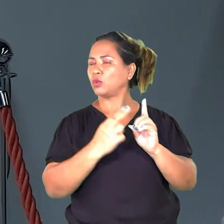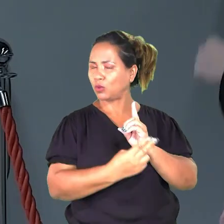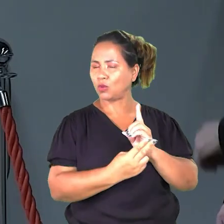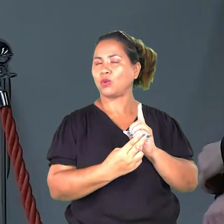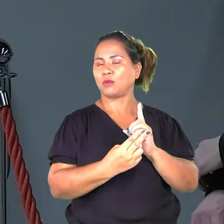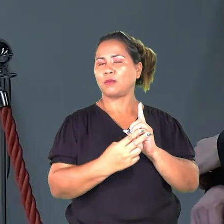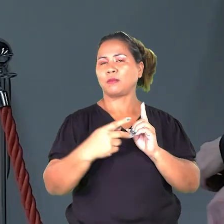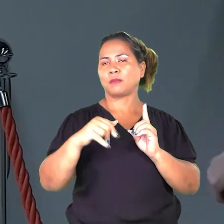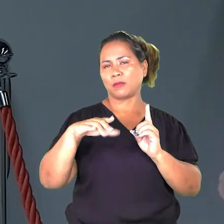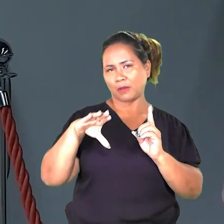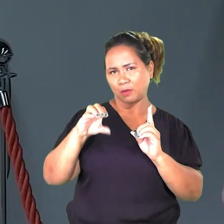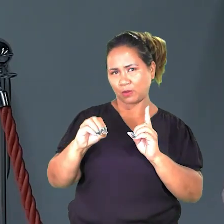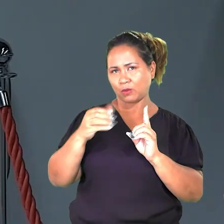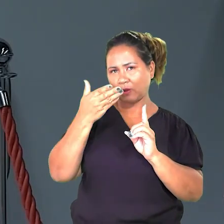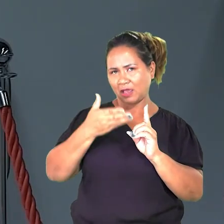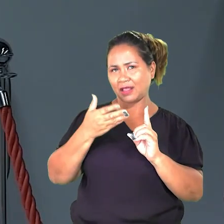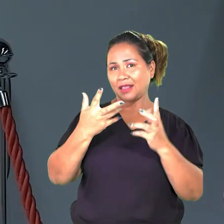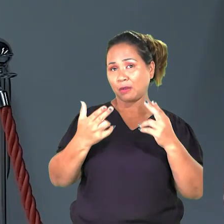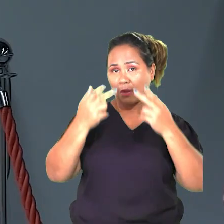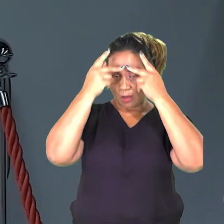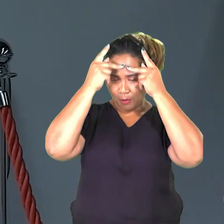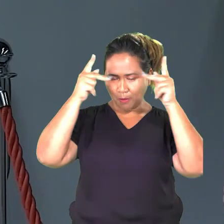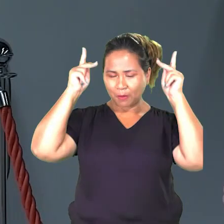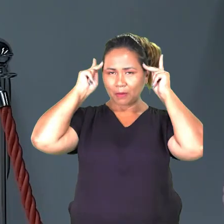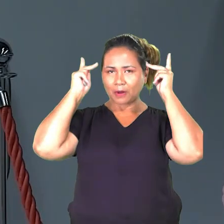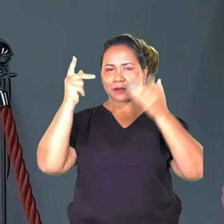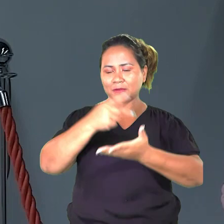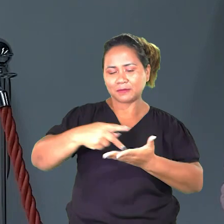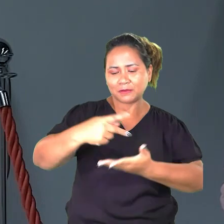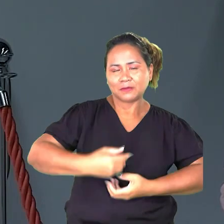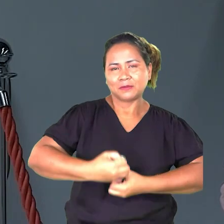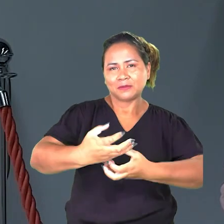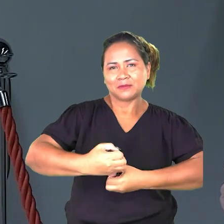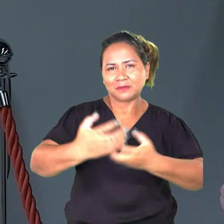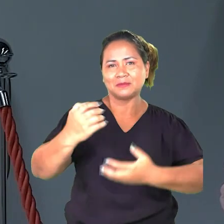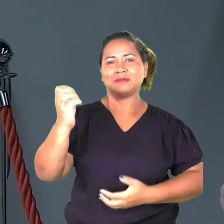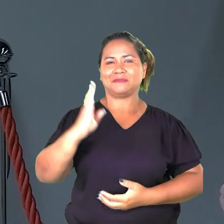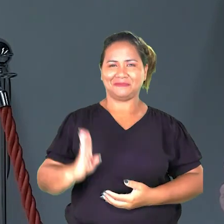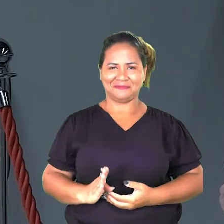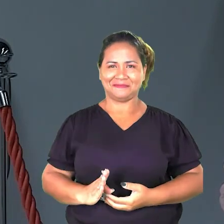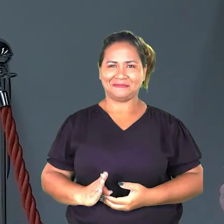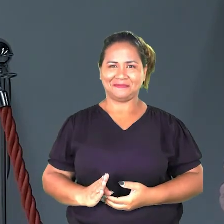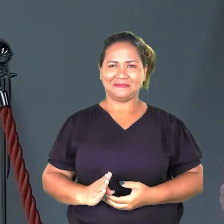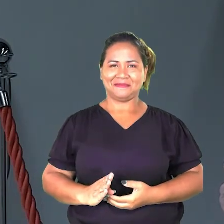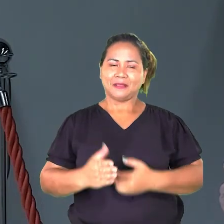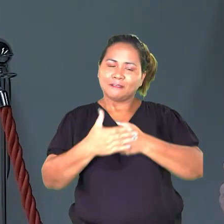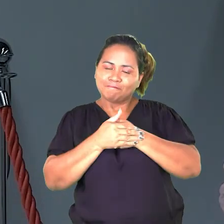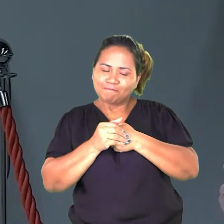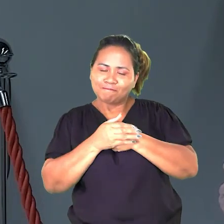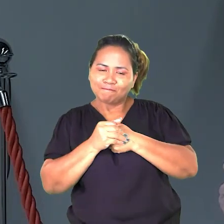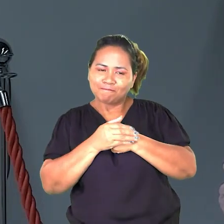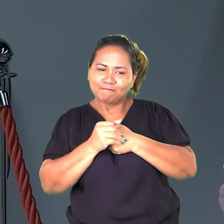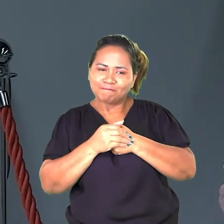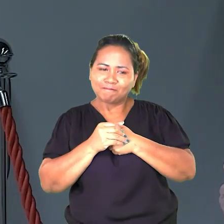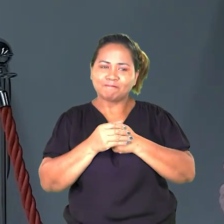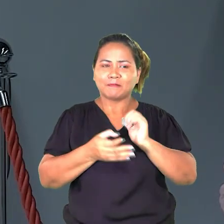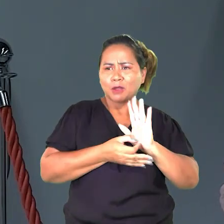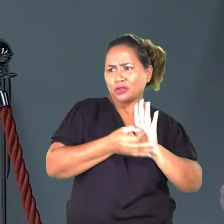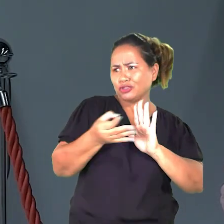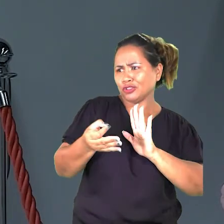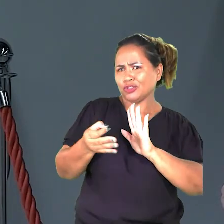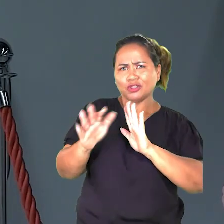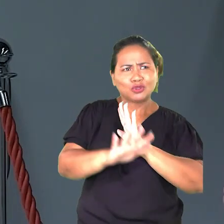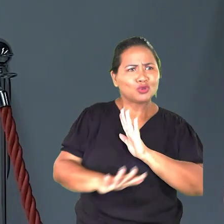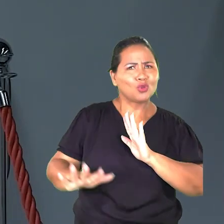Eleitoral, o nosso CEMEL, recebesse o nome de Paulo Bonfim, o príncipe dos poetas brasileiros. Não faltaram razões para essa